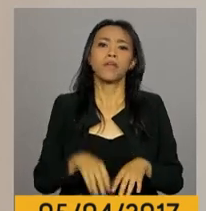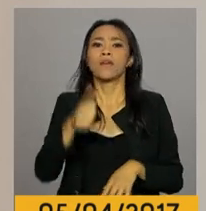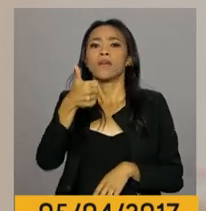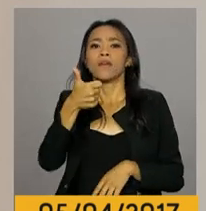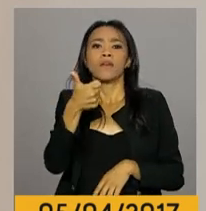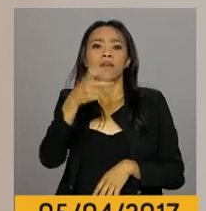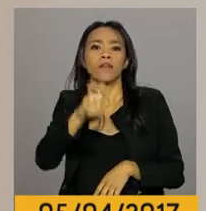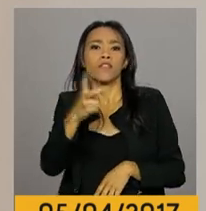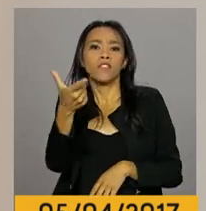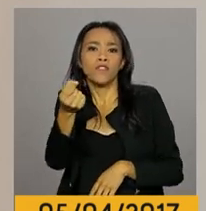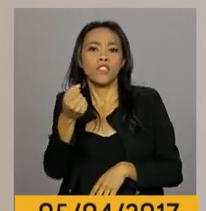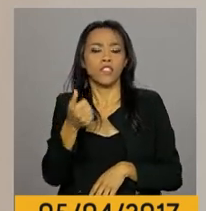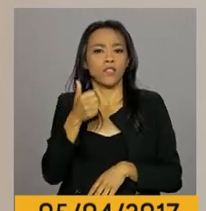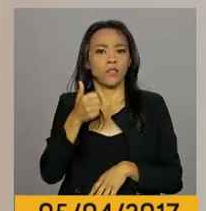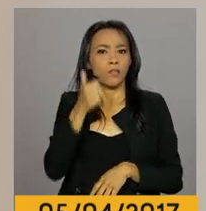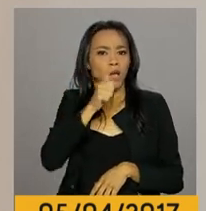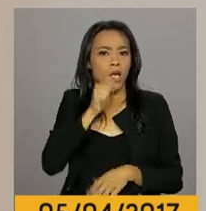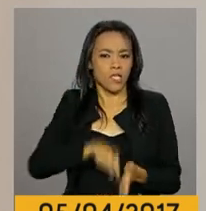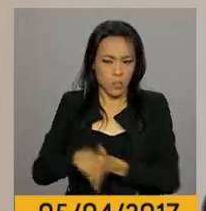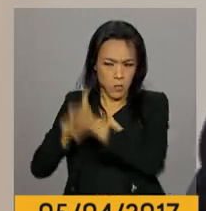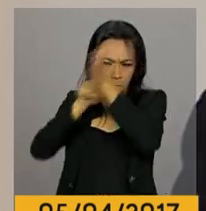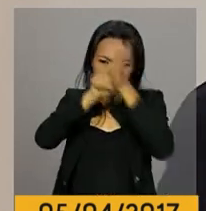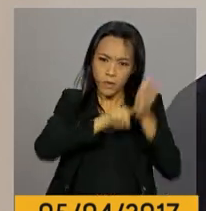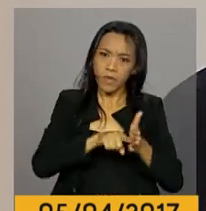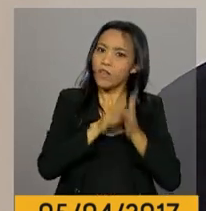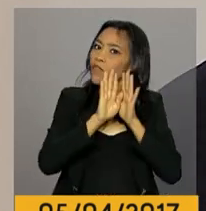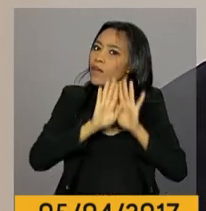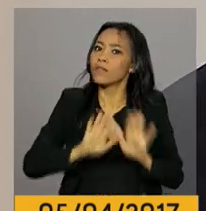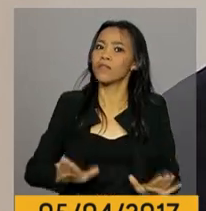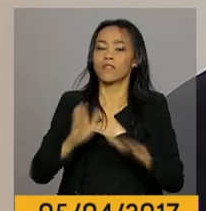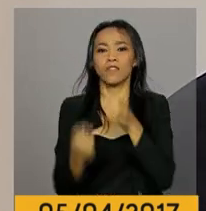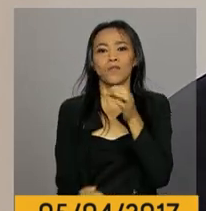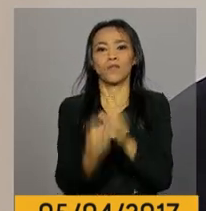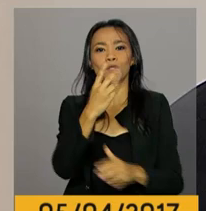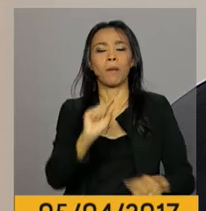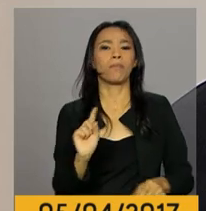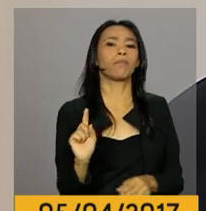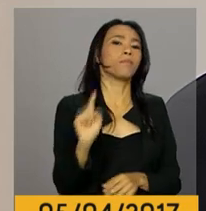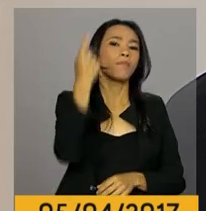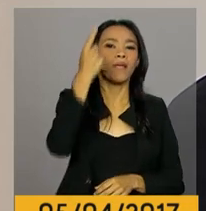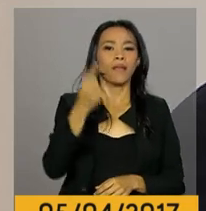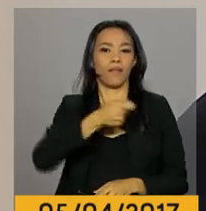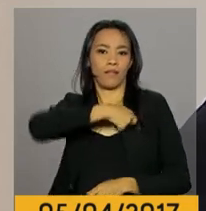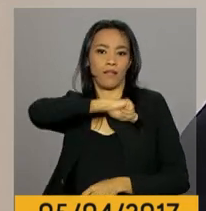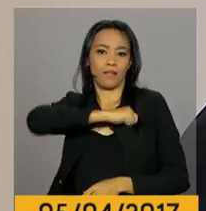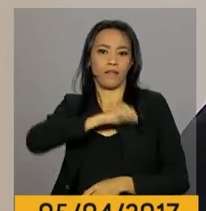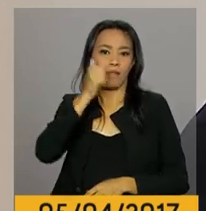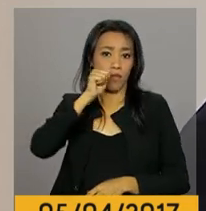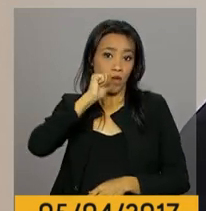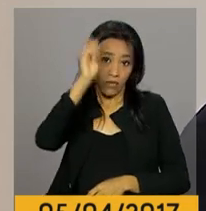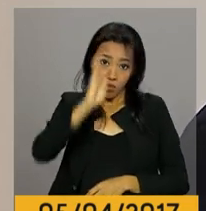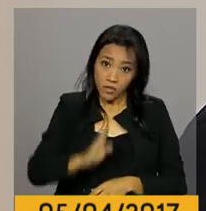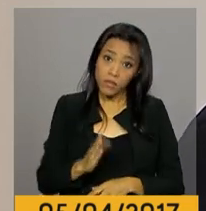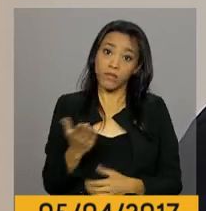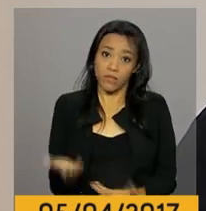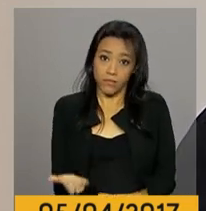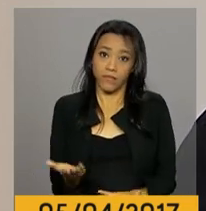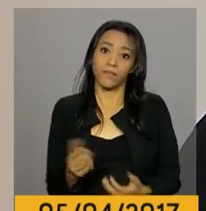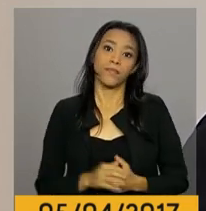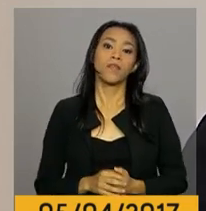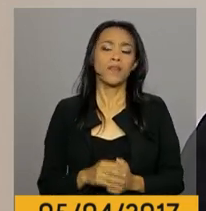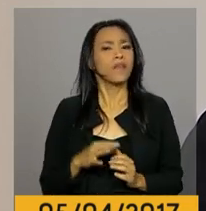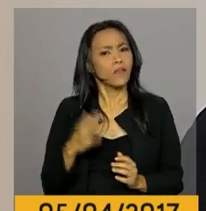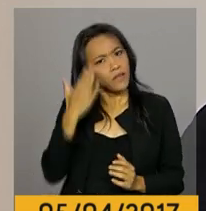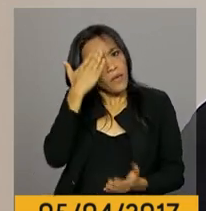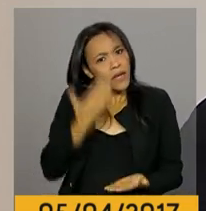mulheres para a endimento à mulher e foi assim que nasceu a primeira delegacia da mulher no Brasil mas creio que